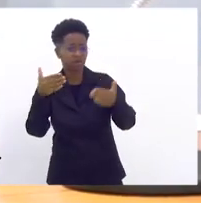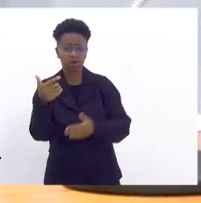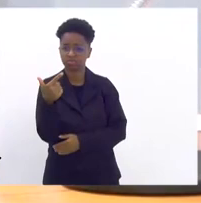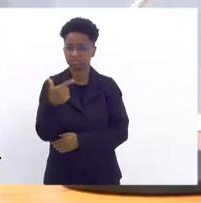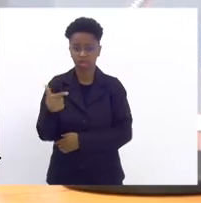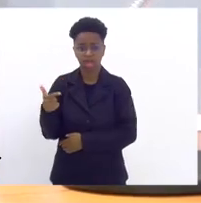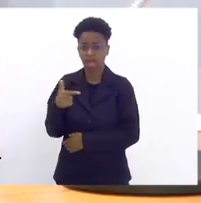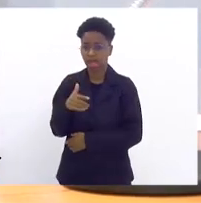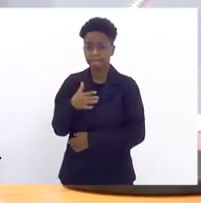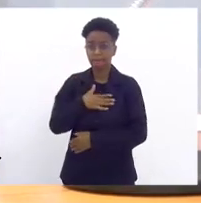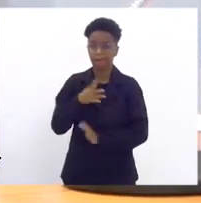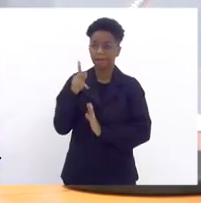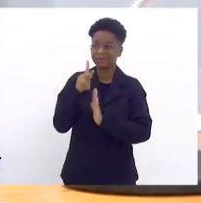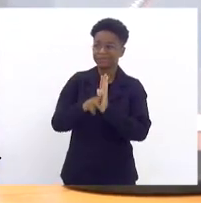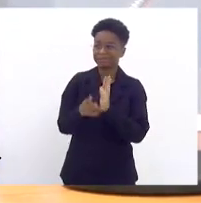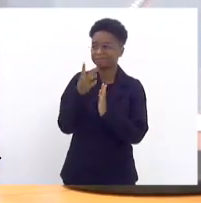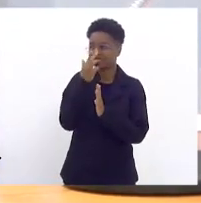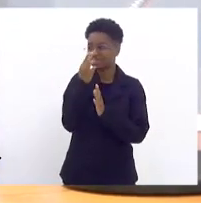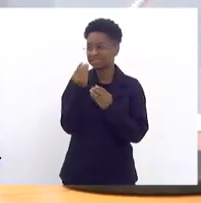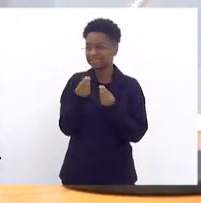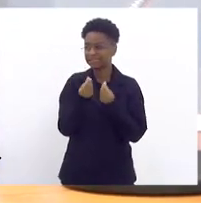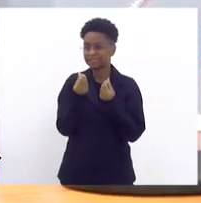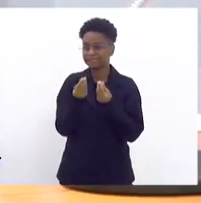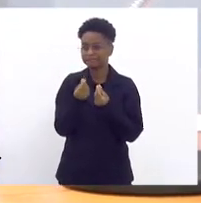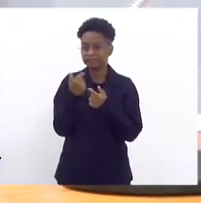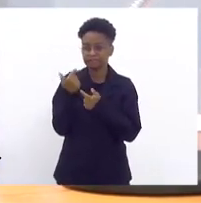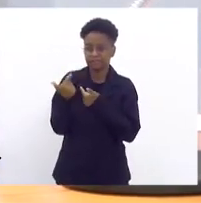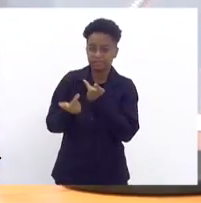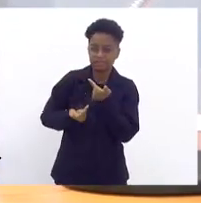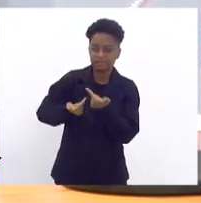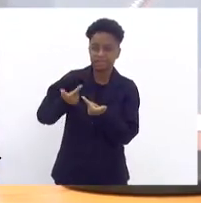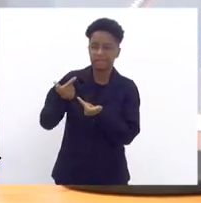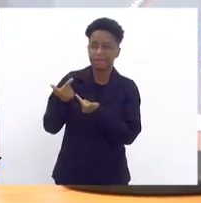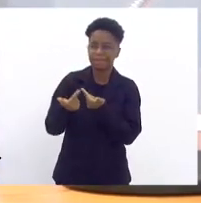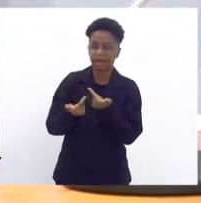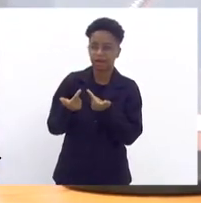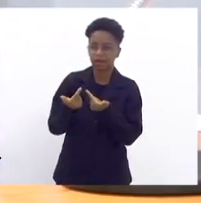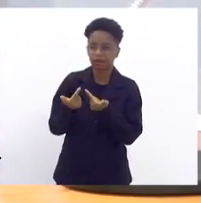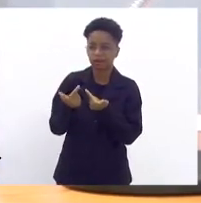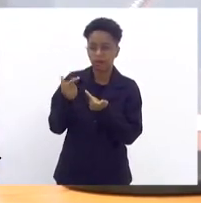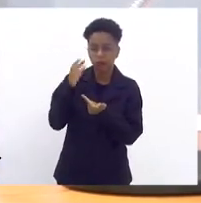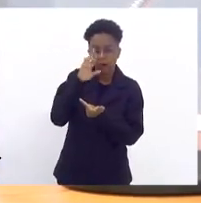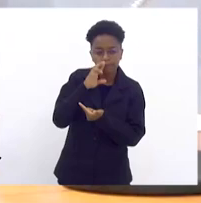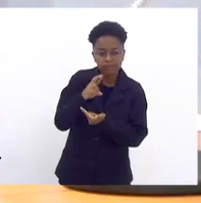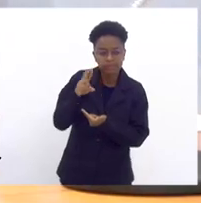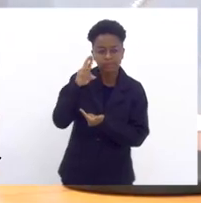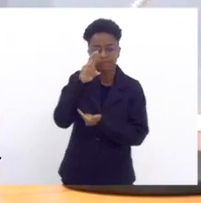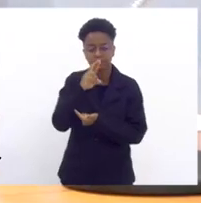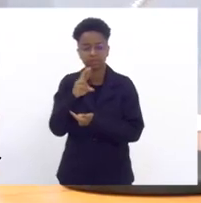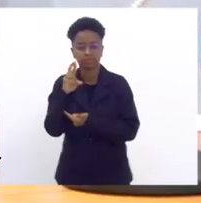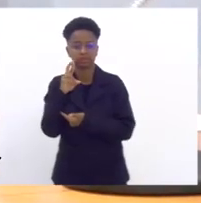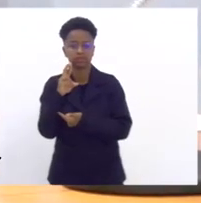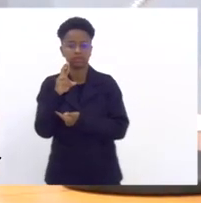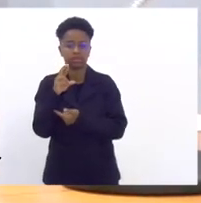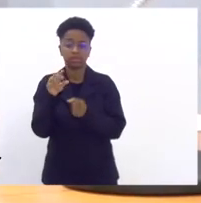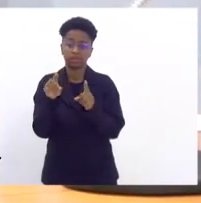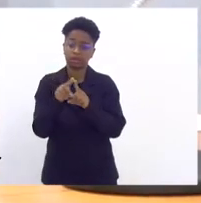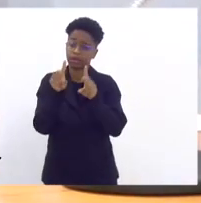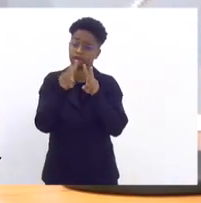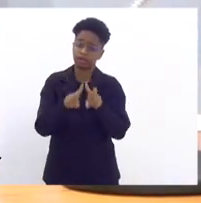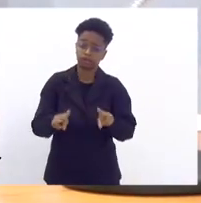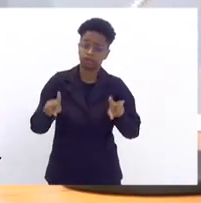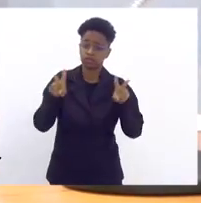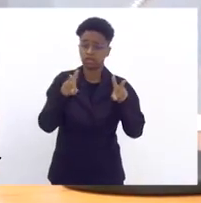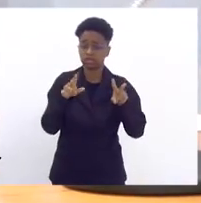projeto foi meio assim que um trabalho de observação né e visualização